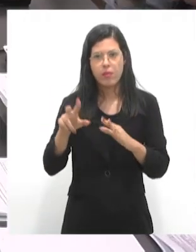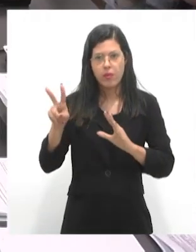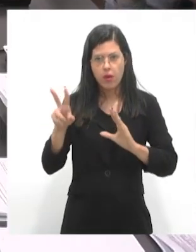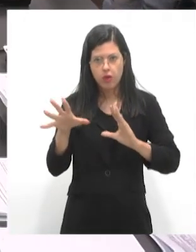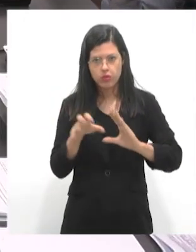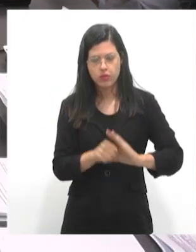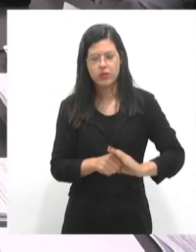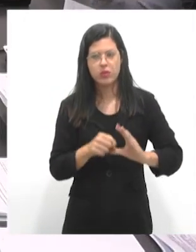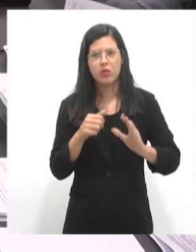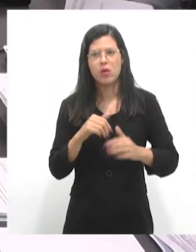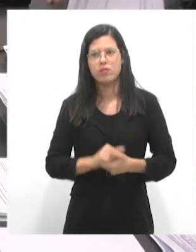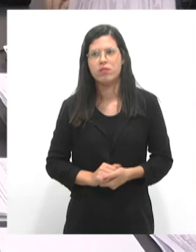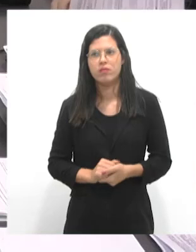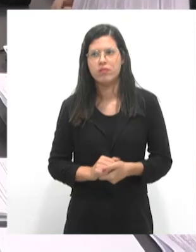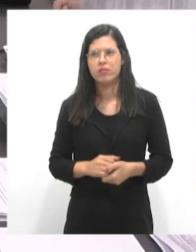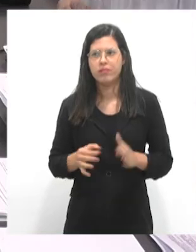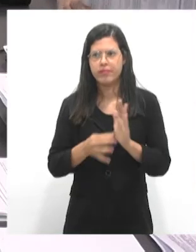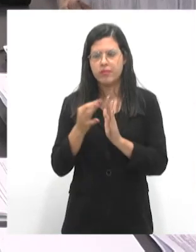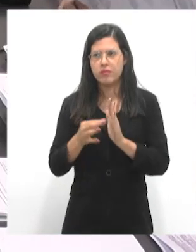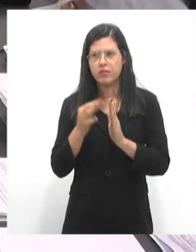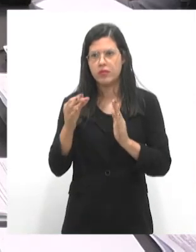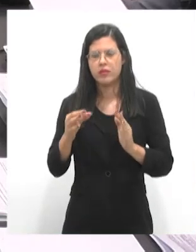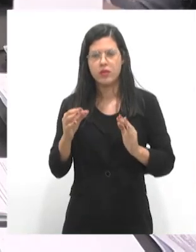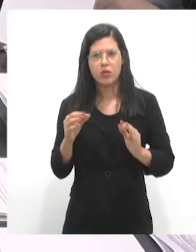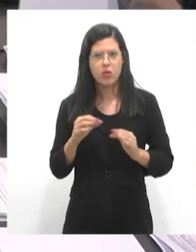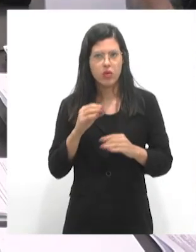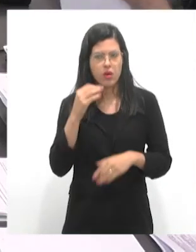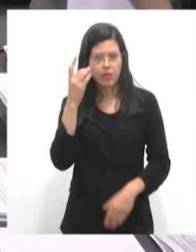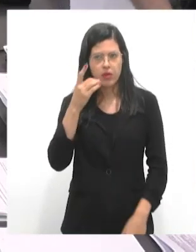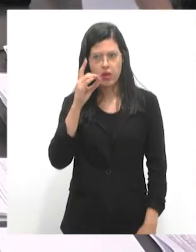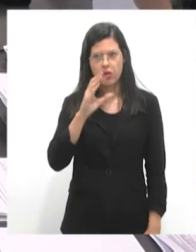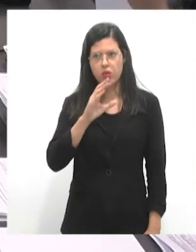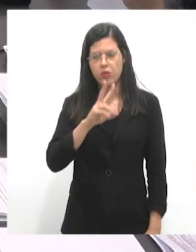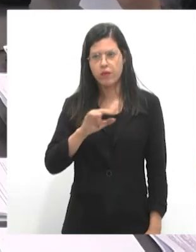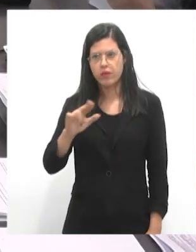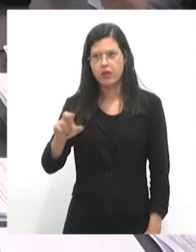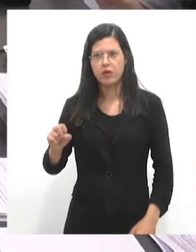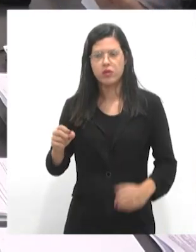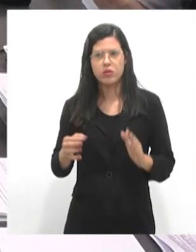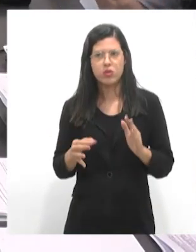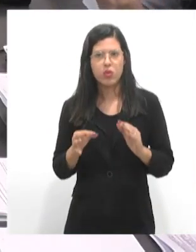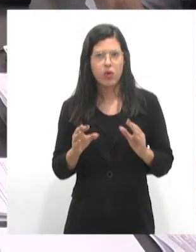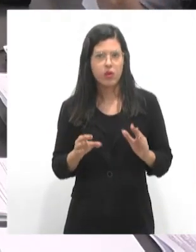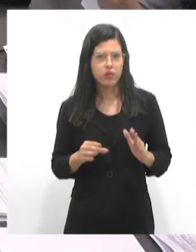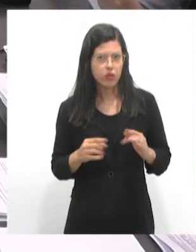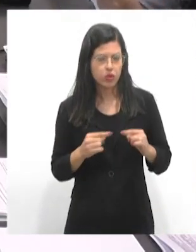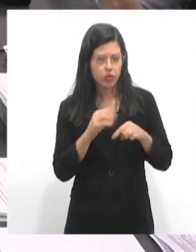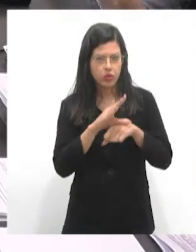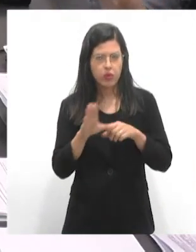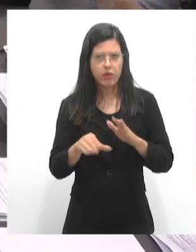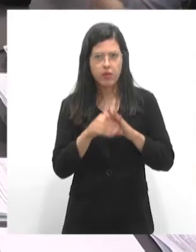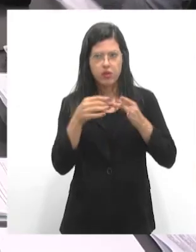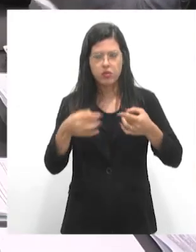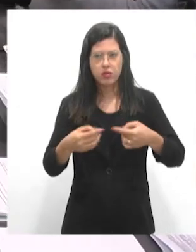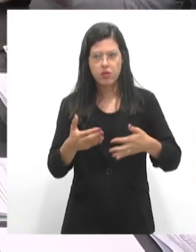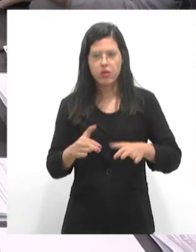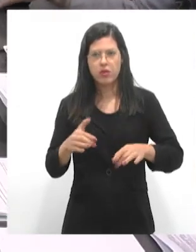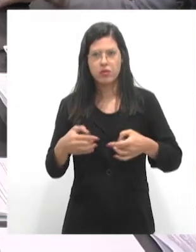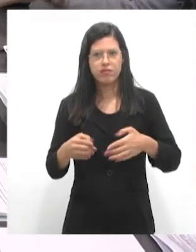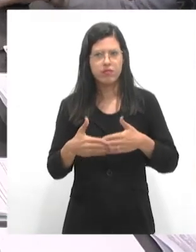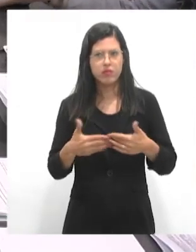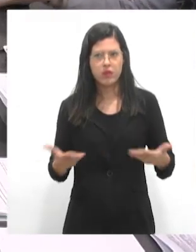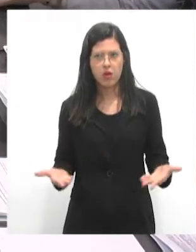Parecer do deputado Vinícius Cozzolino é pela constitucionalidade com emenda. Em discussão. Não havendo quem queira discutir, encerrada a